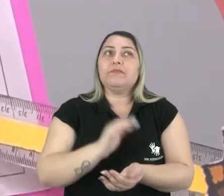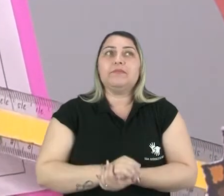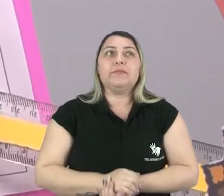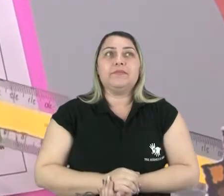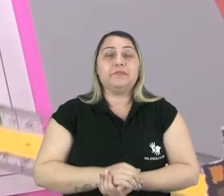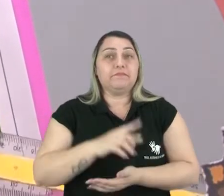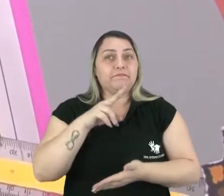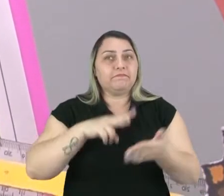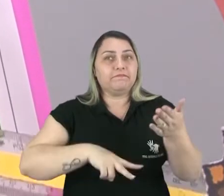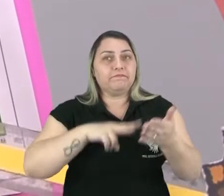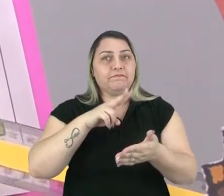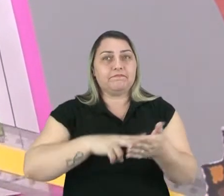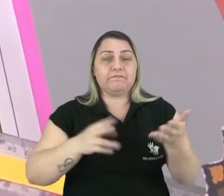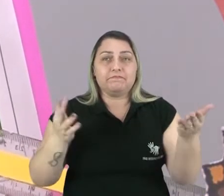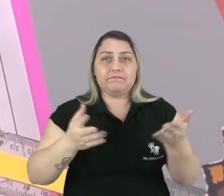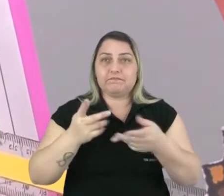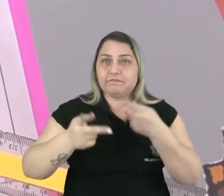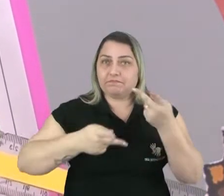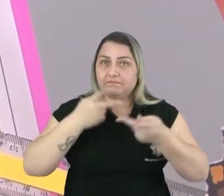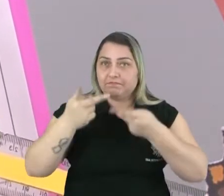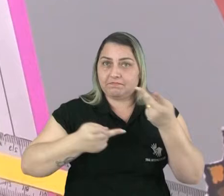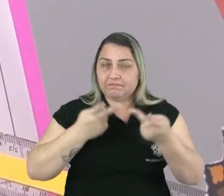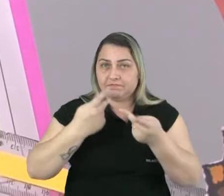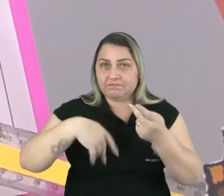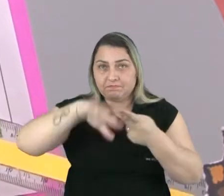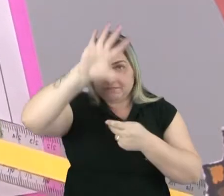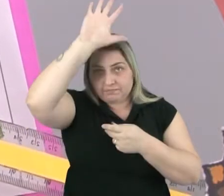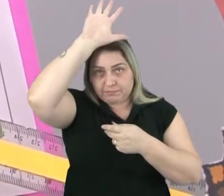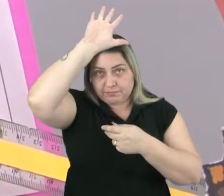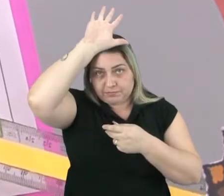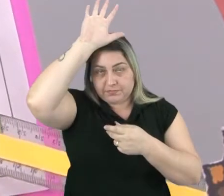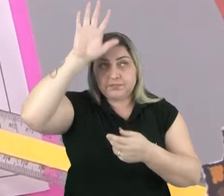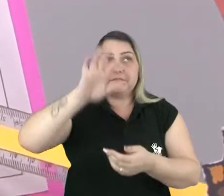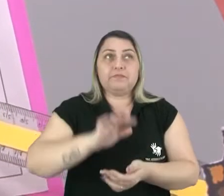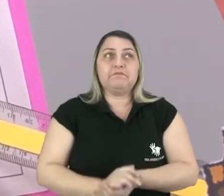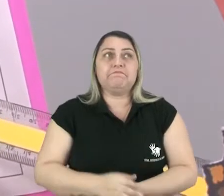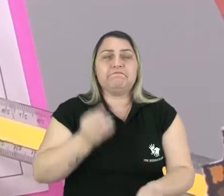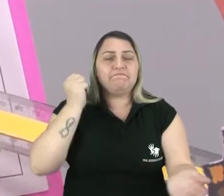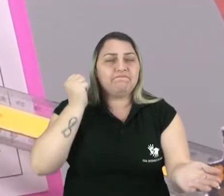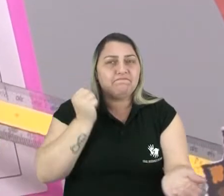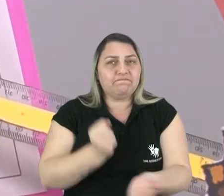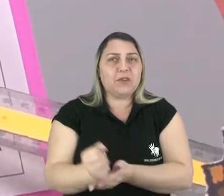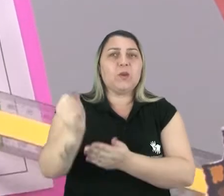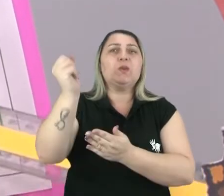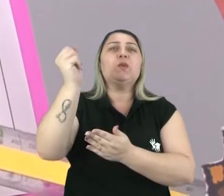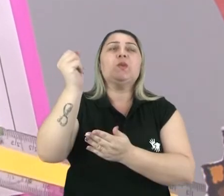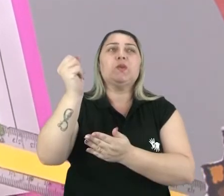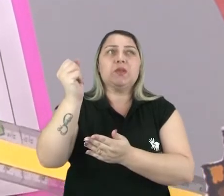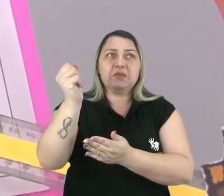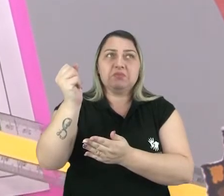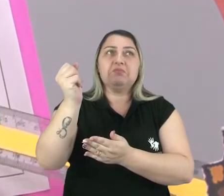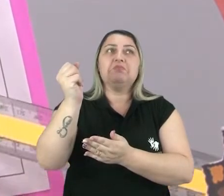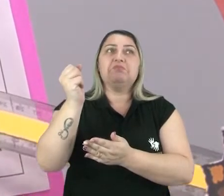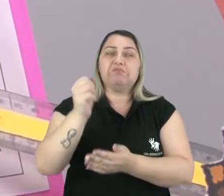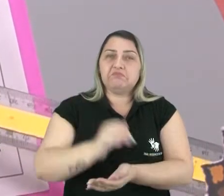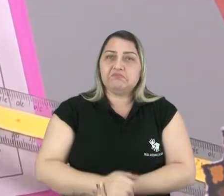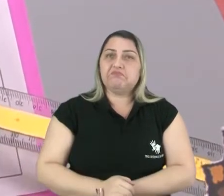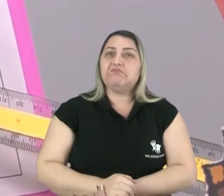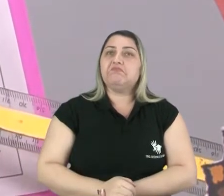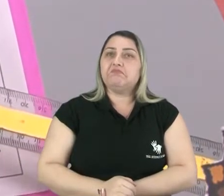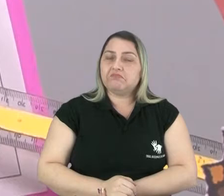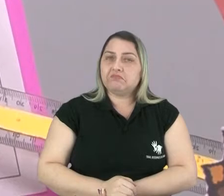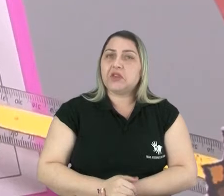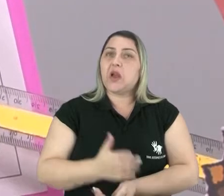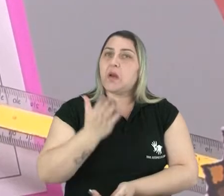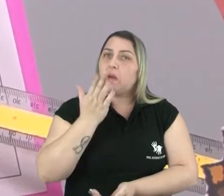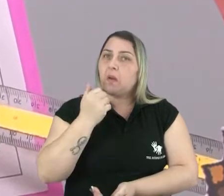ler agora a fala, então, de Cebolinha? Puxa, isso que se chama comer com